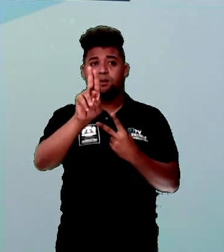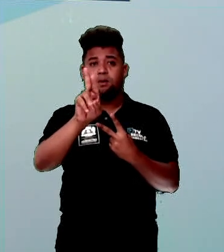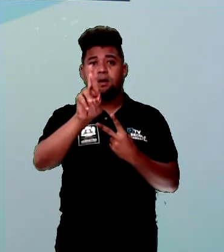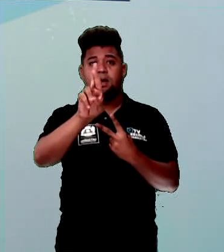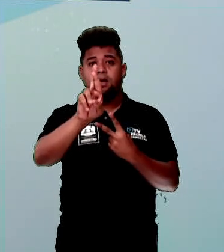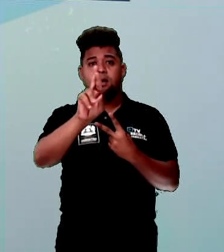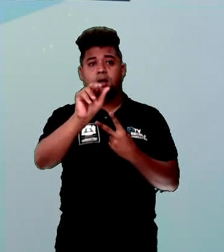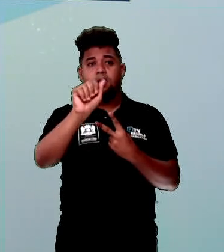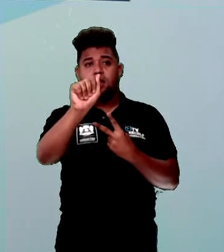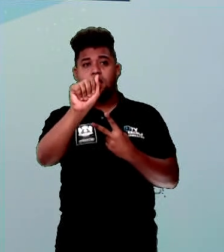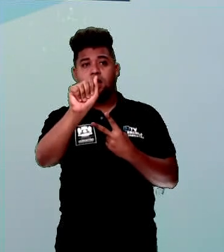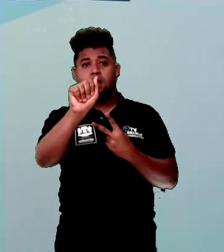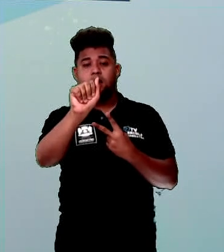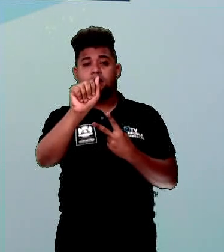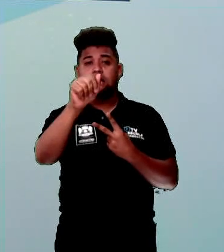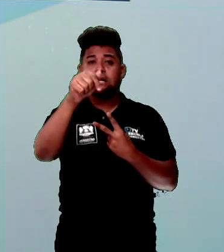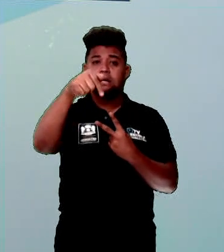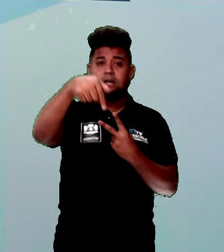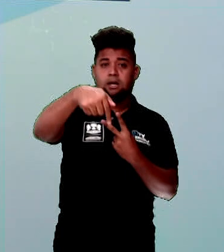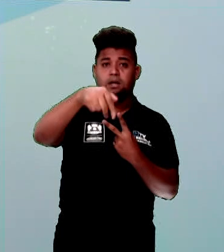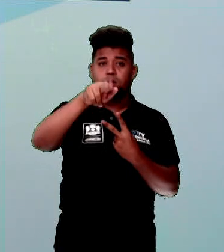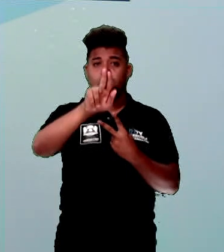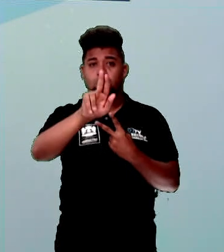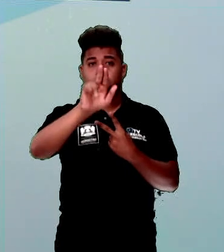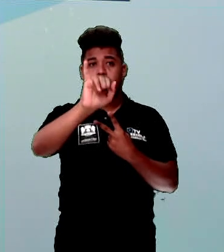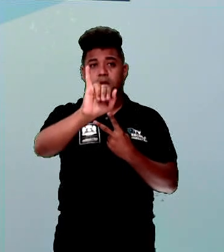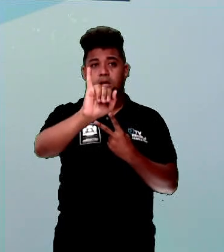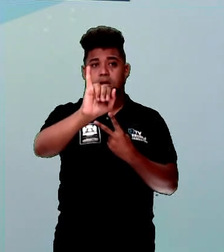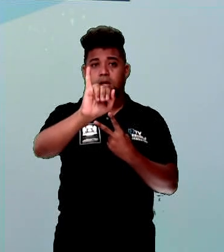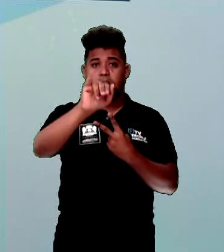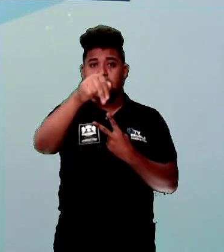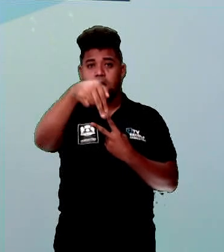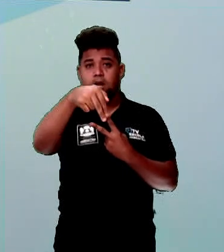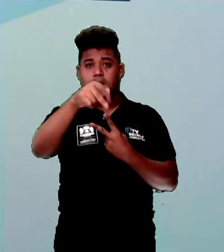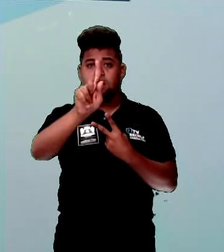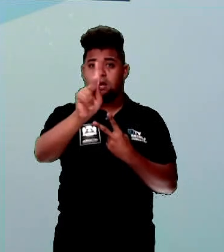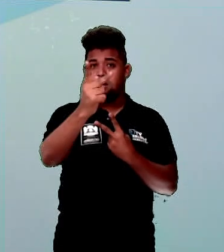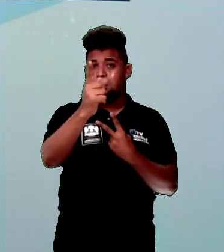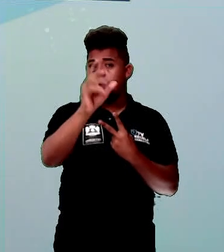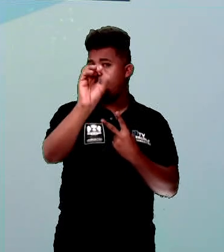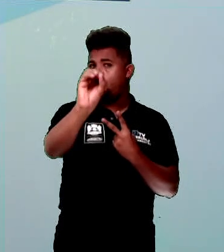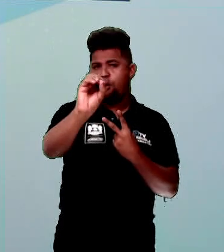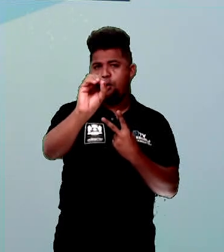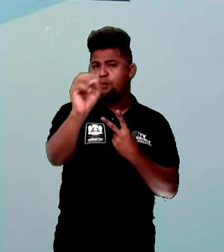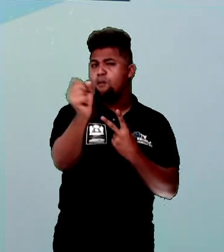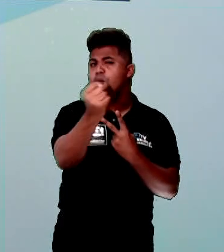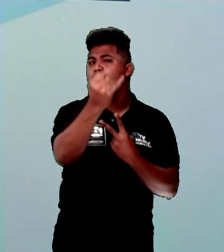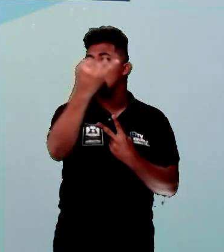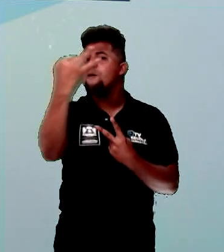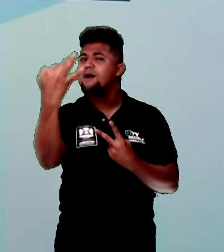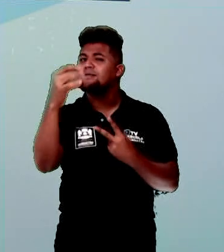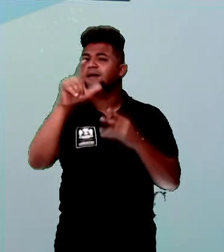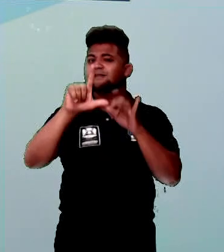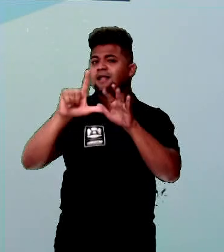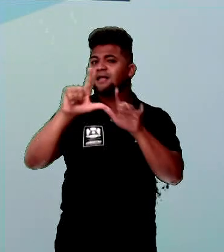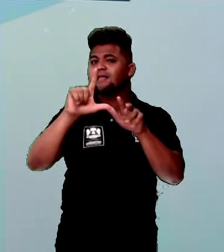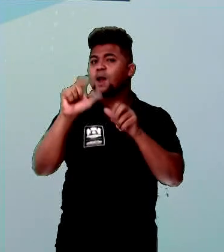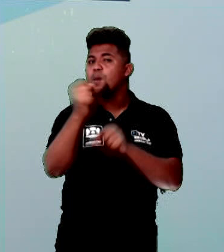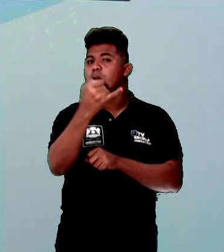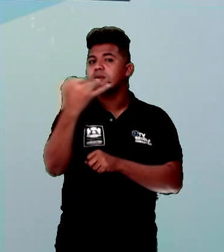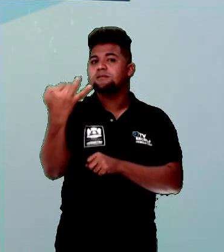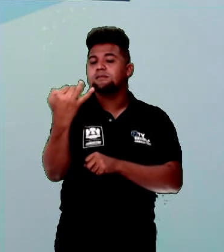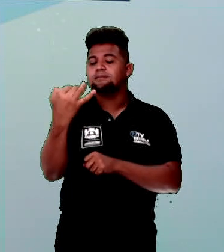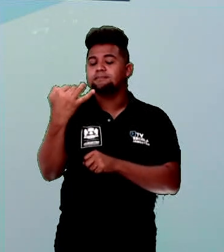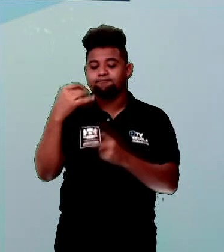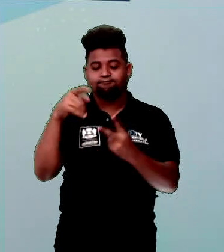I, N, H, O. E quantas são essas letras? Uma, duas, três, quatro,